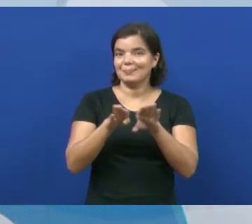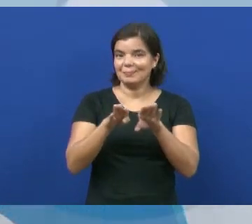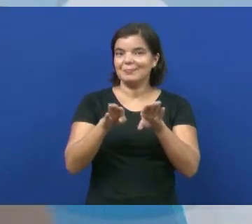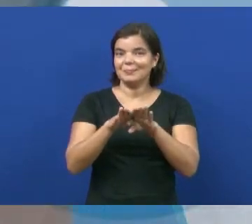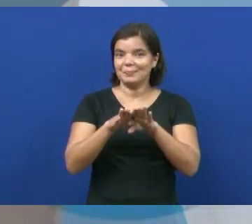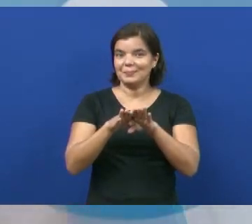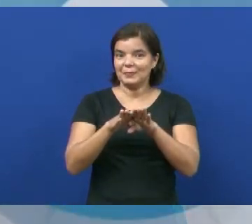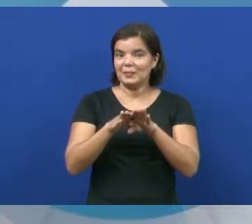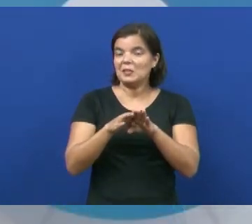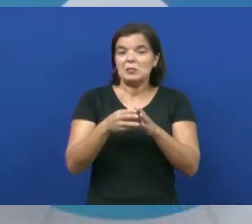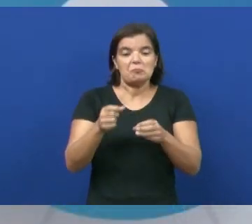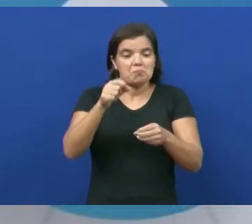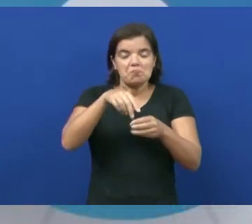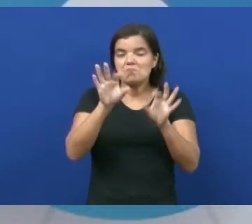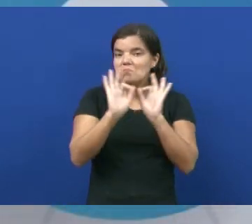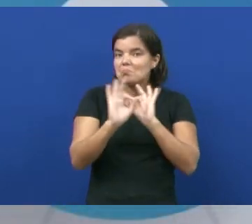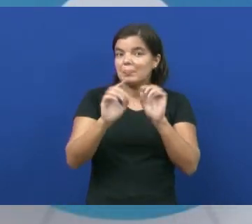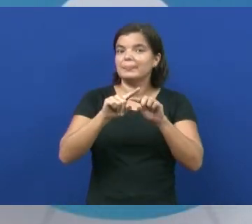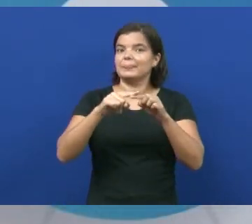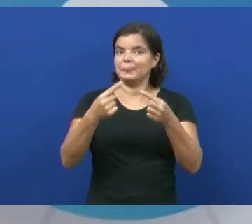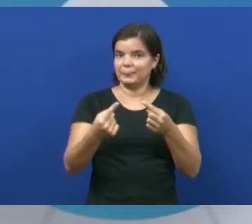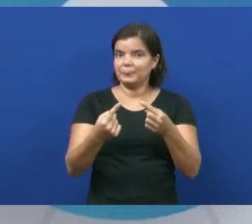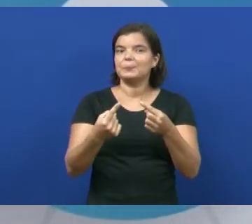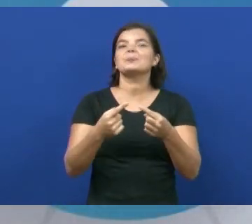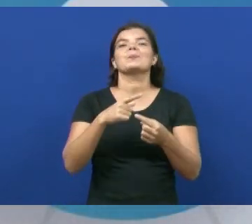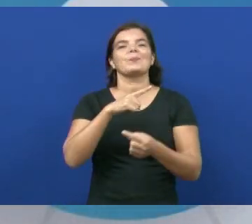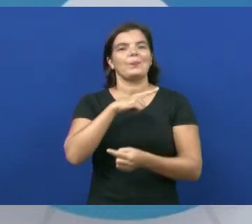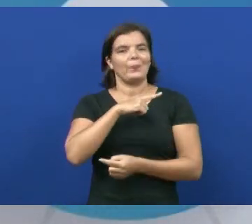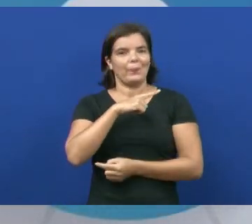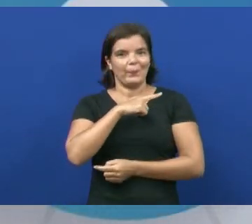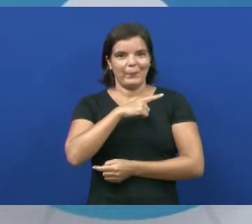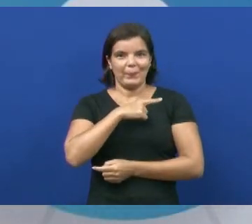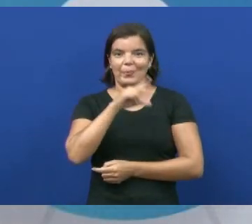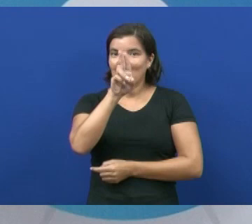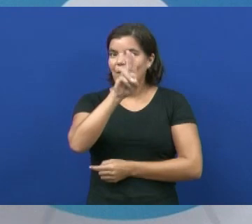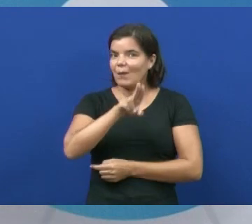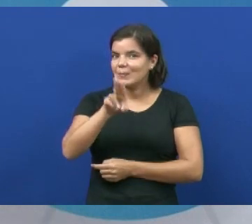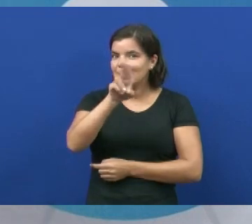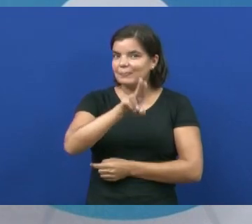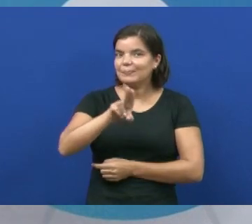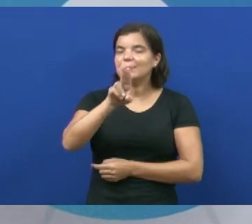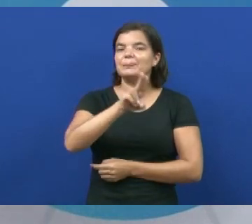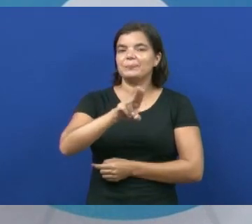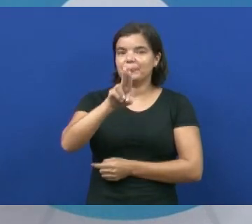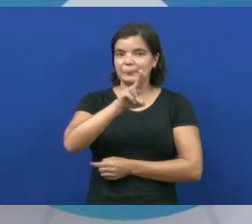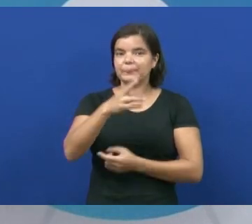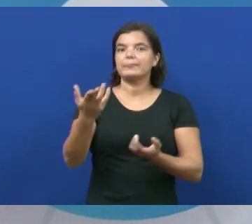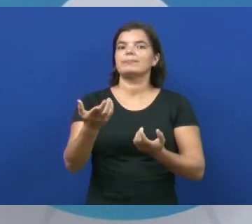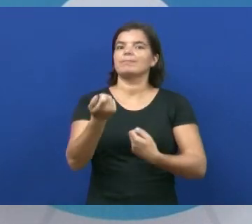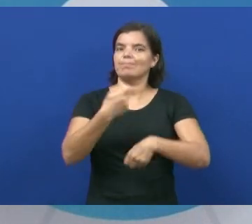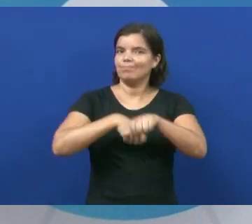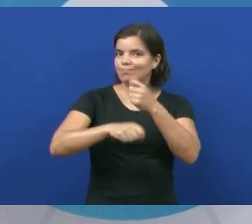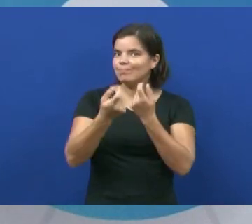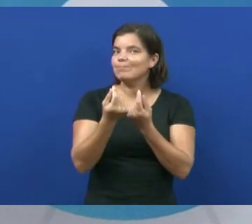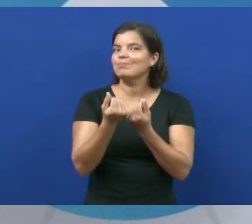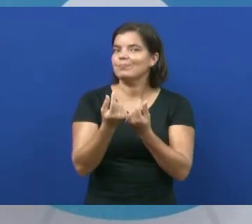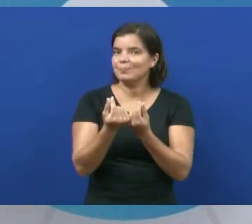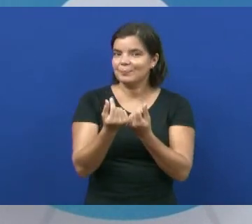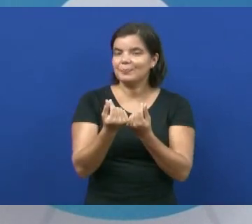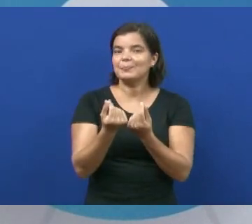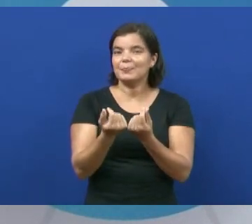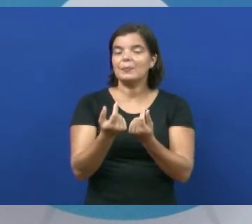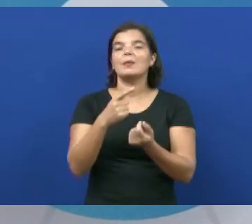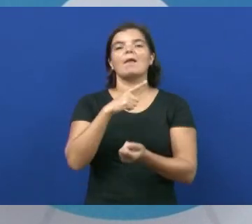torna improdutiva. Porém, quando ela é utilizada, né, para fins